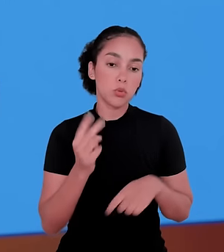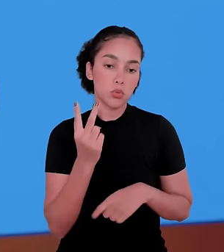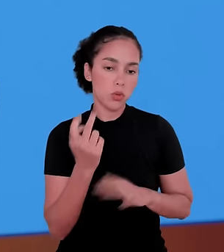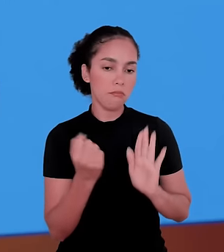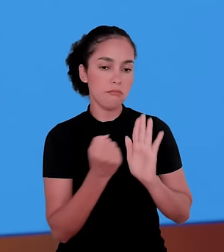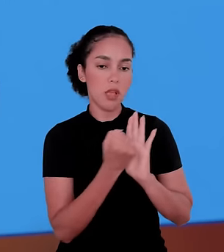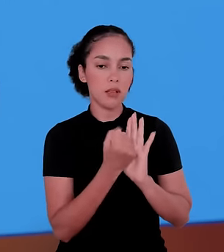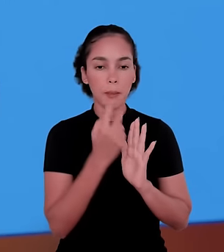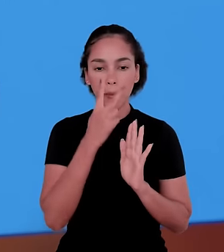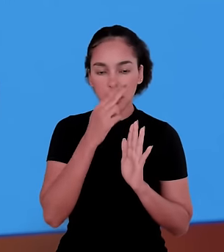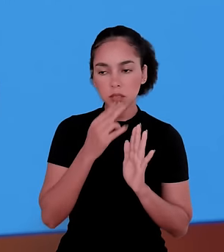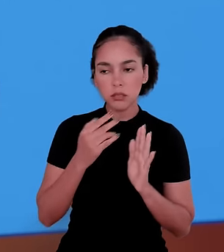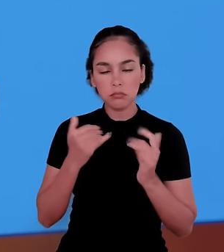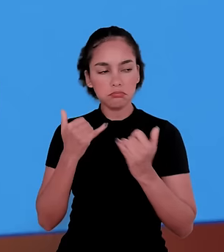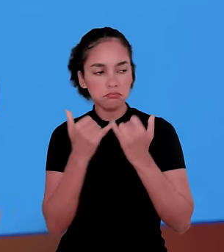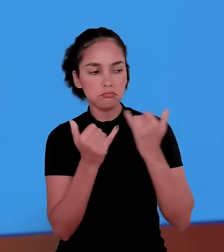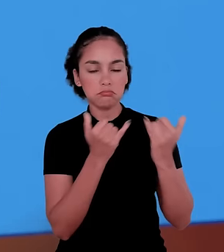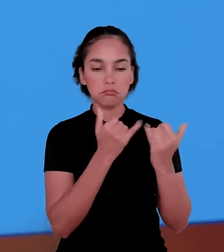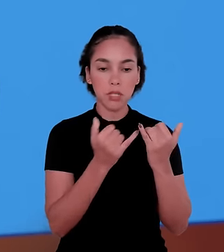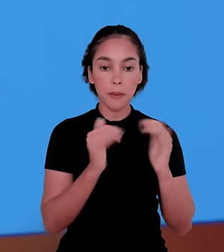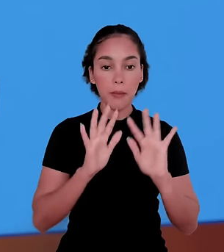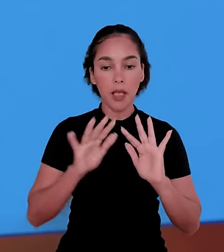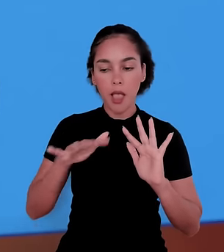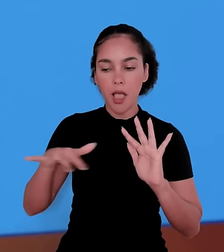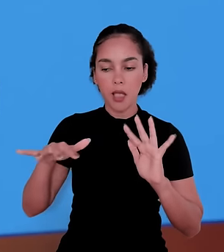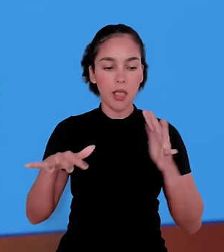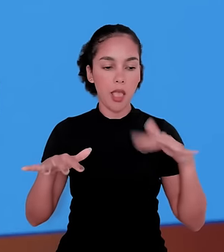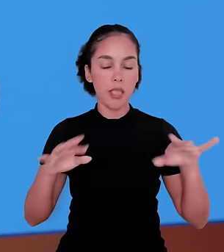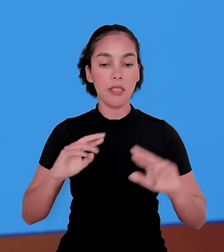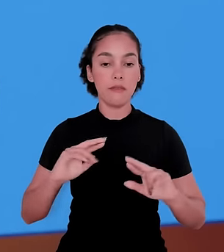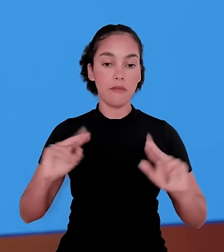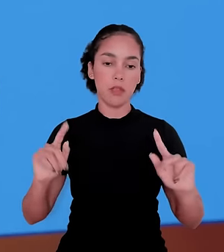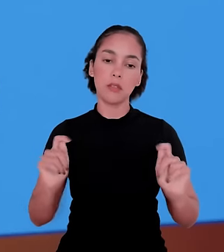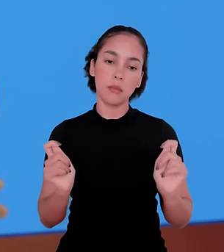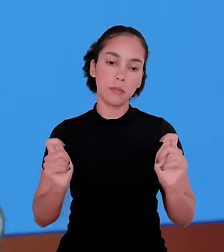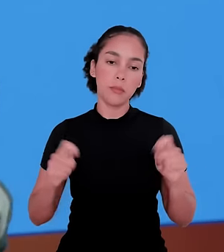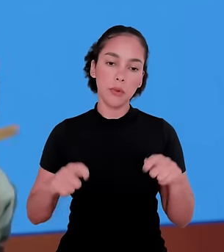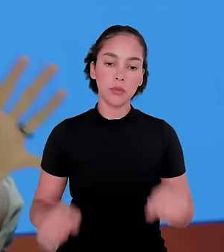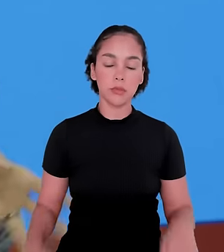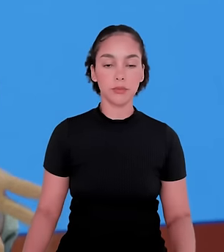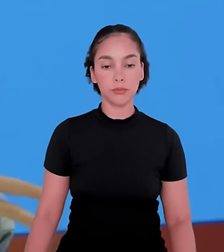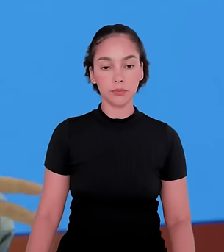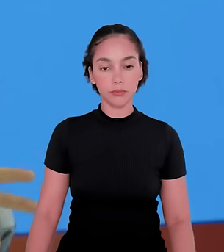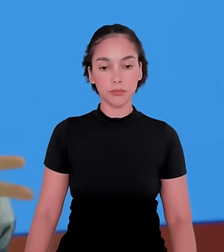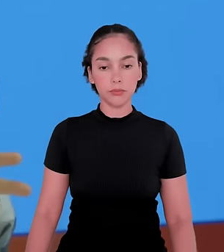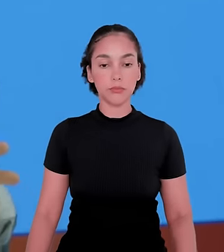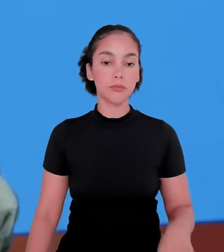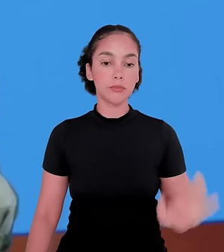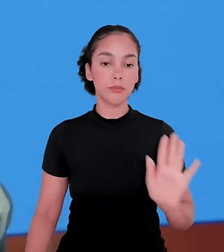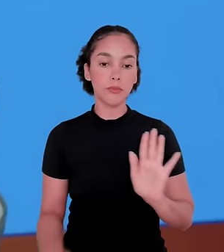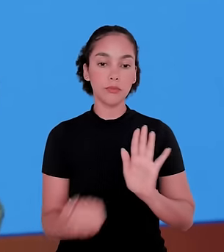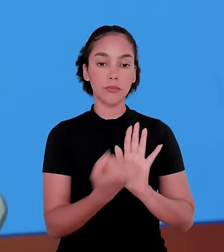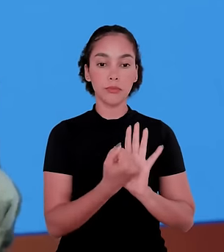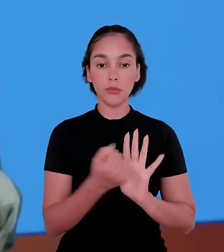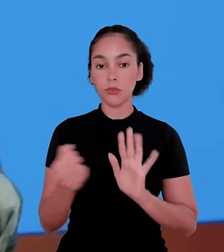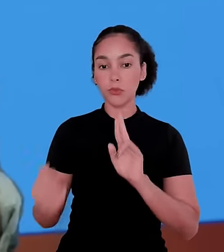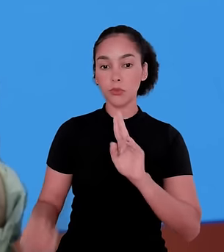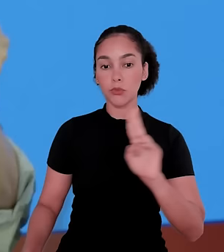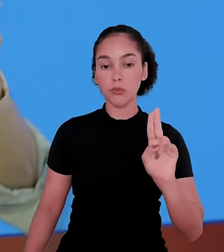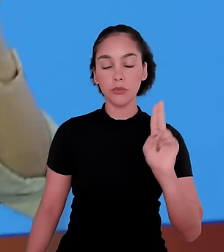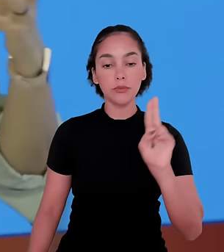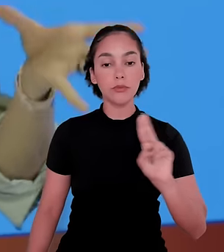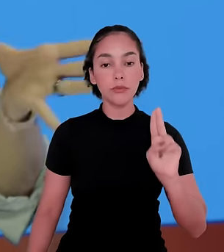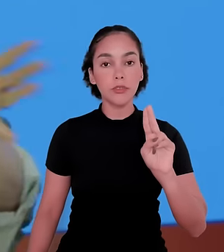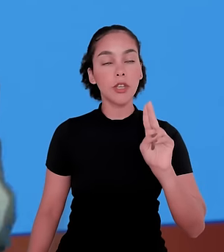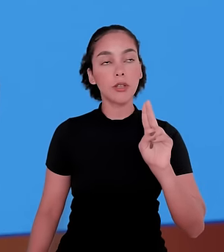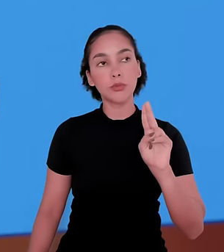marcas muito parecidas em Ramos completamente diferentes tá você pode ter uma marca com o nome eh sendo usado numa